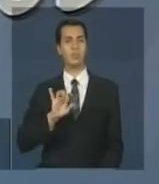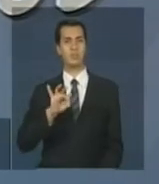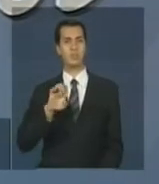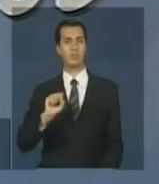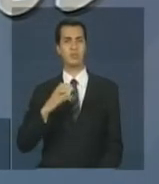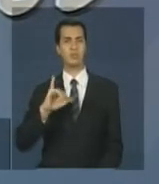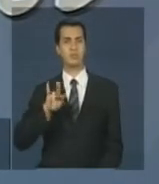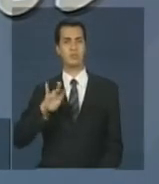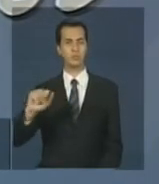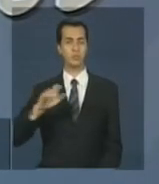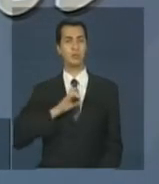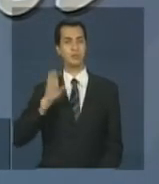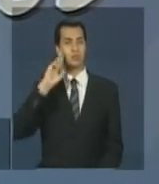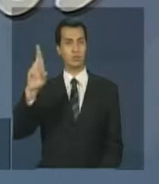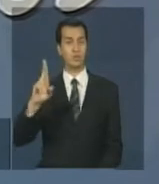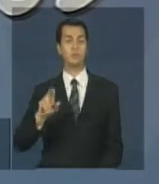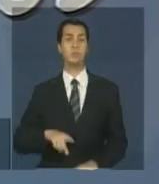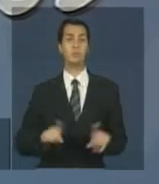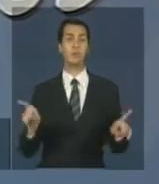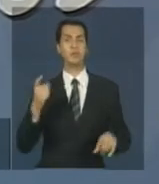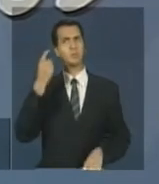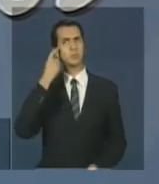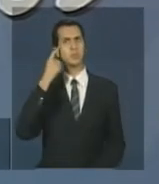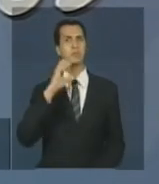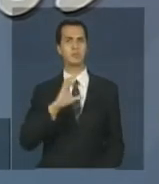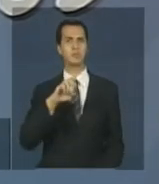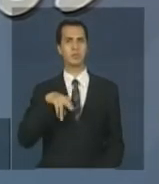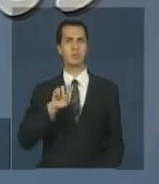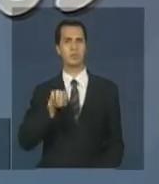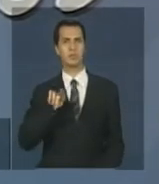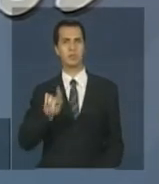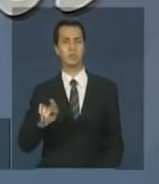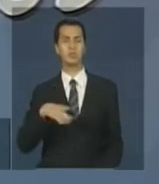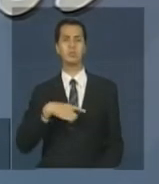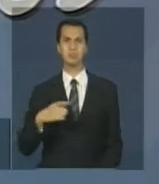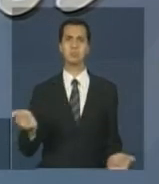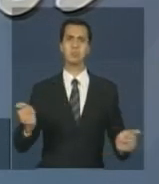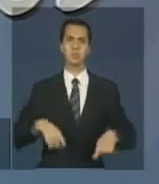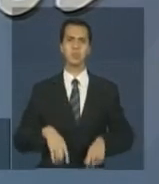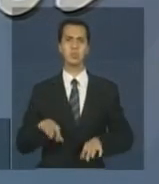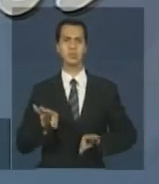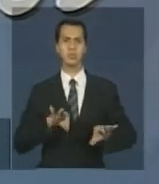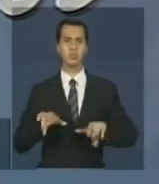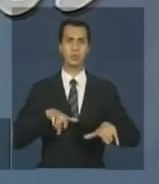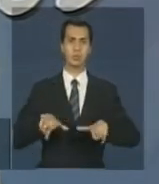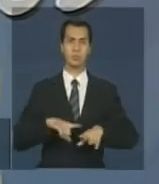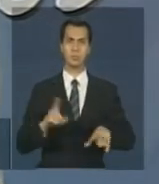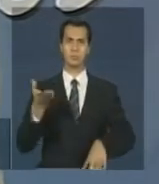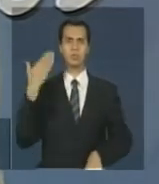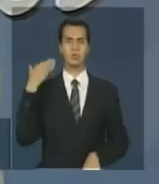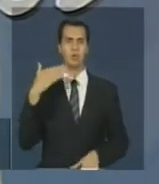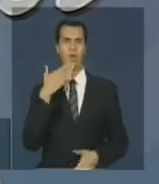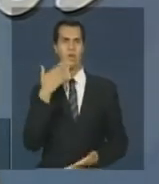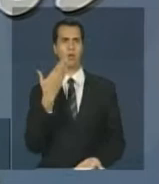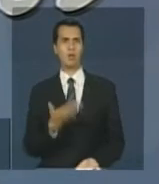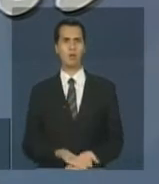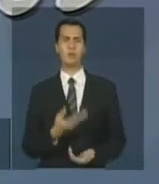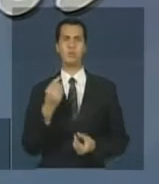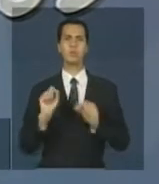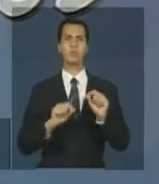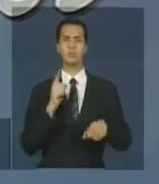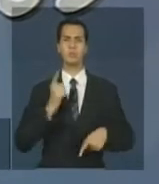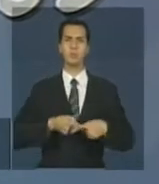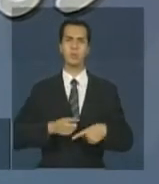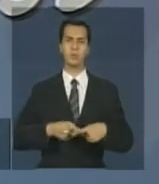Defesa Civil e eu imaginava que o Senado tivesse preparado no início para enfrentar e eu fiquei muito assustado porque eu